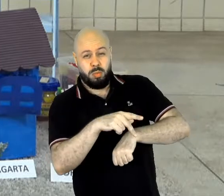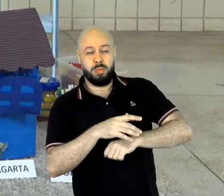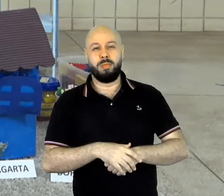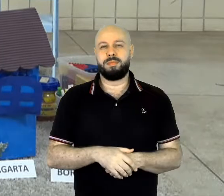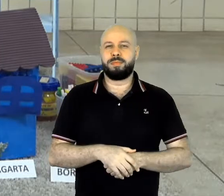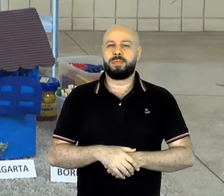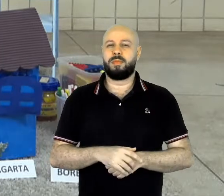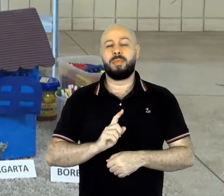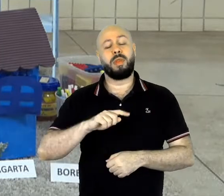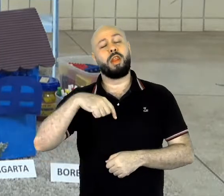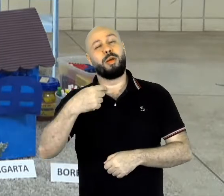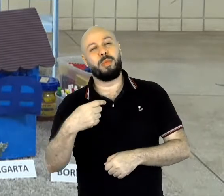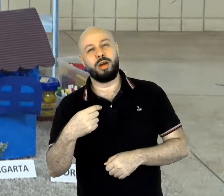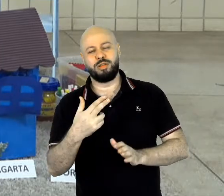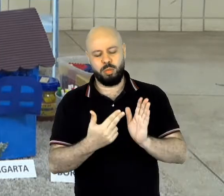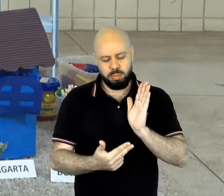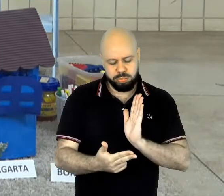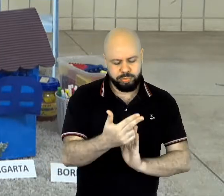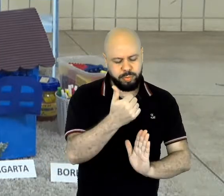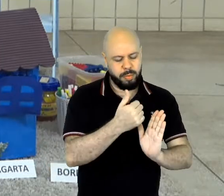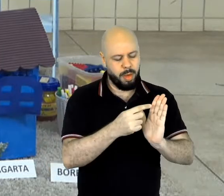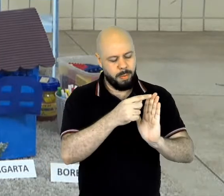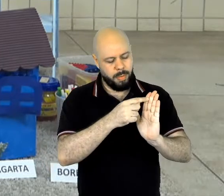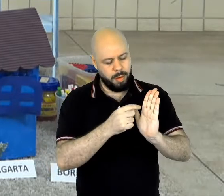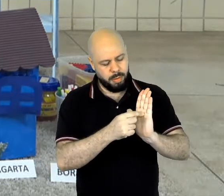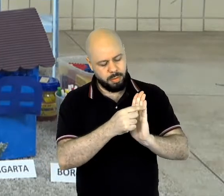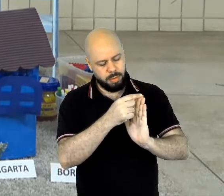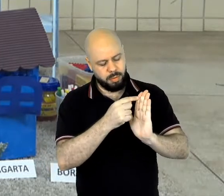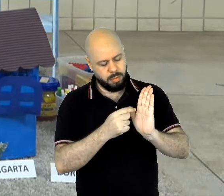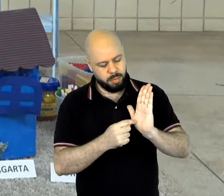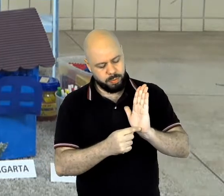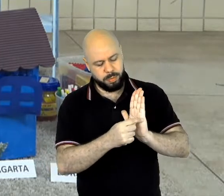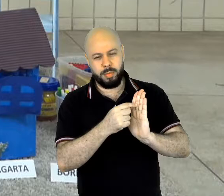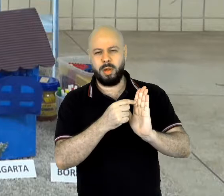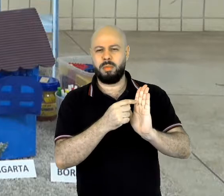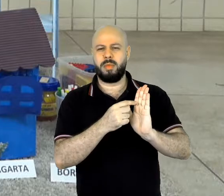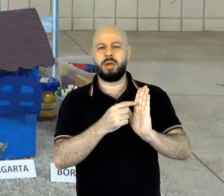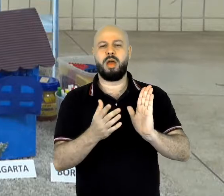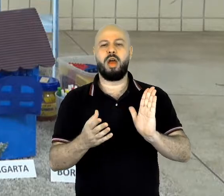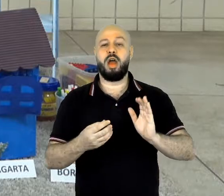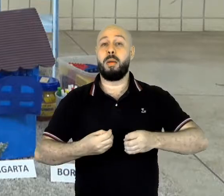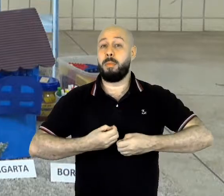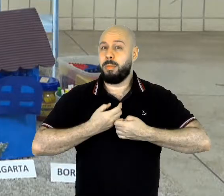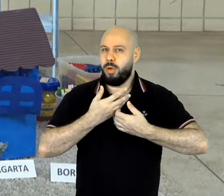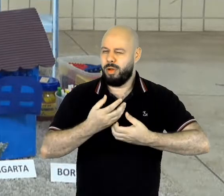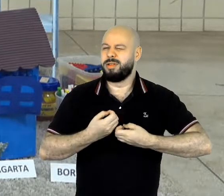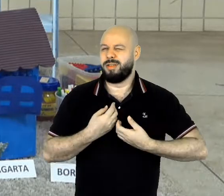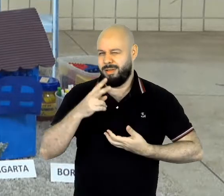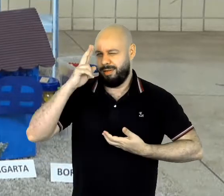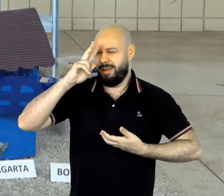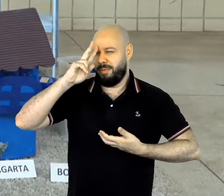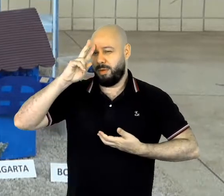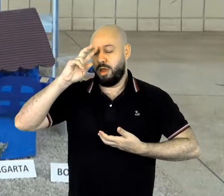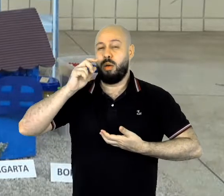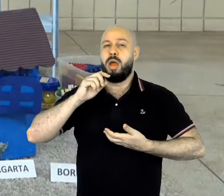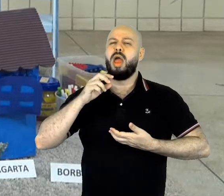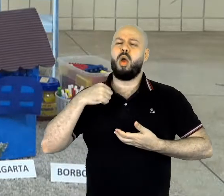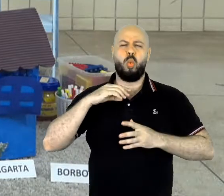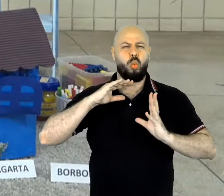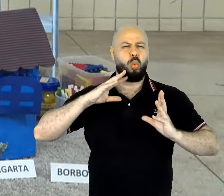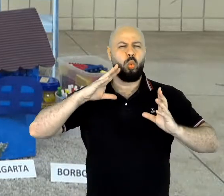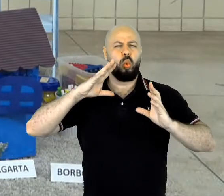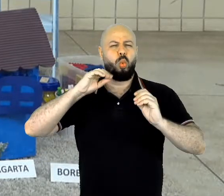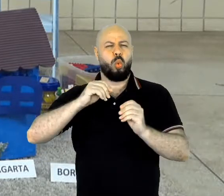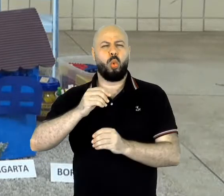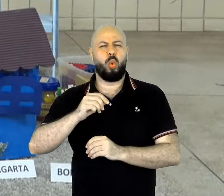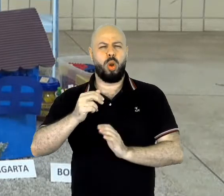final, é só pintar cada casinha de acordo a poesia. Ó. Aqui eu vou pintar ela toda de amarelinho. Uma